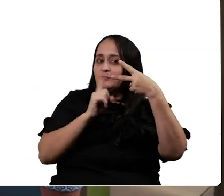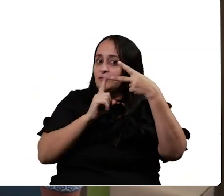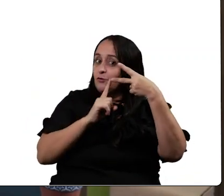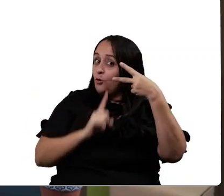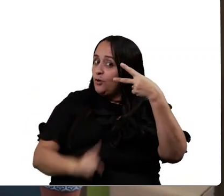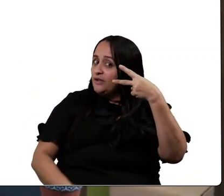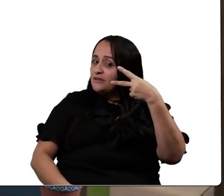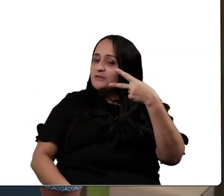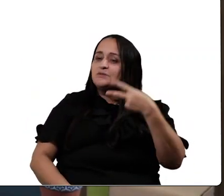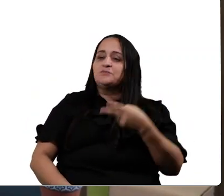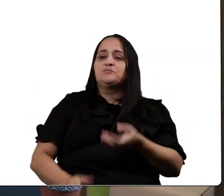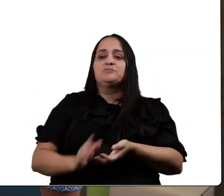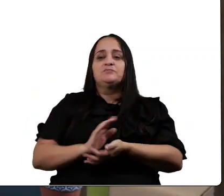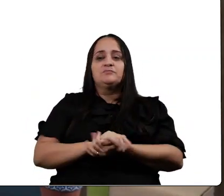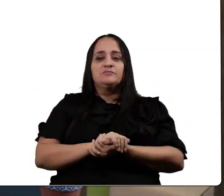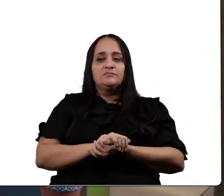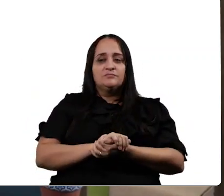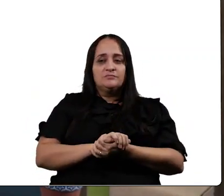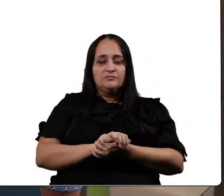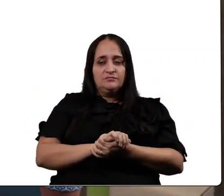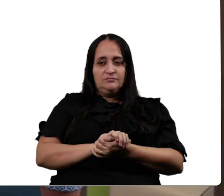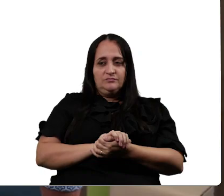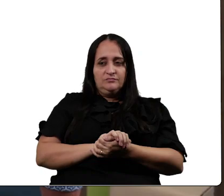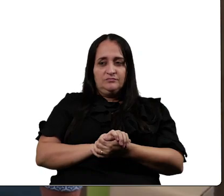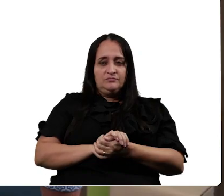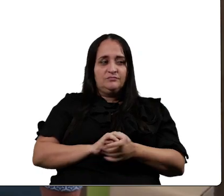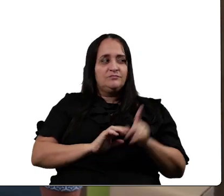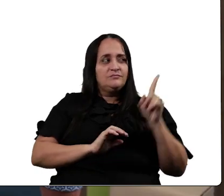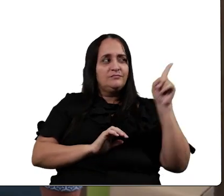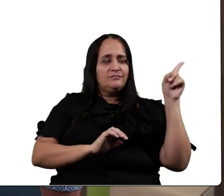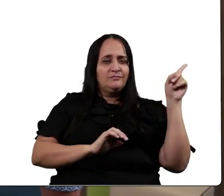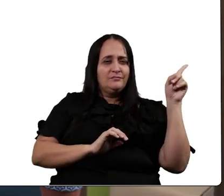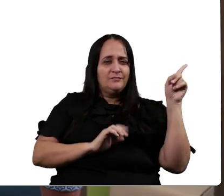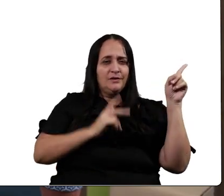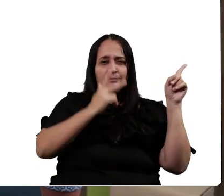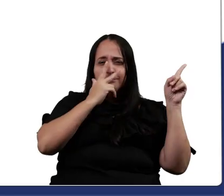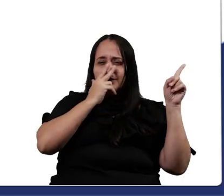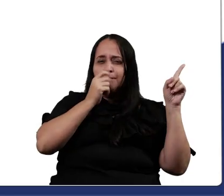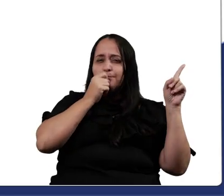número 2. Essa daqui é uma comédia.